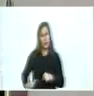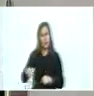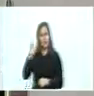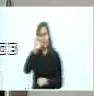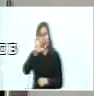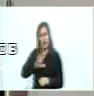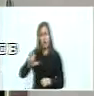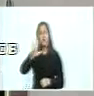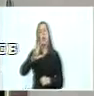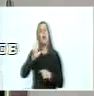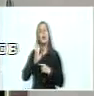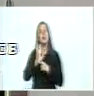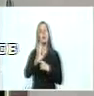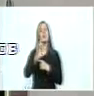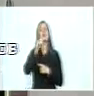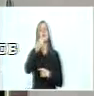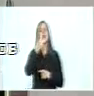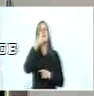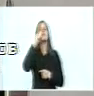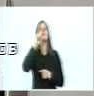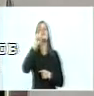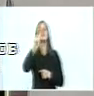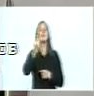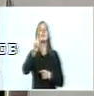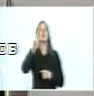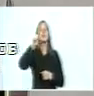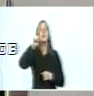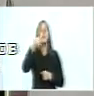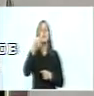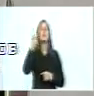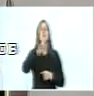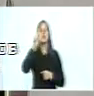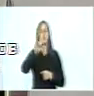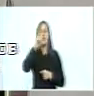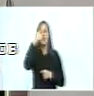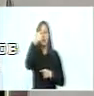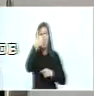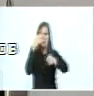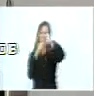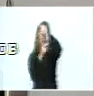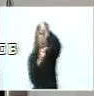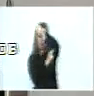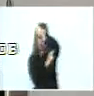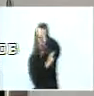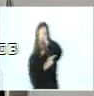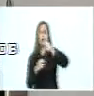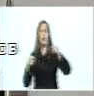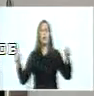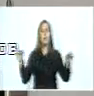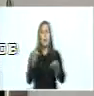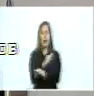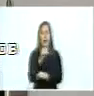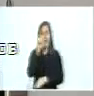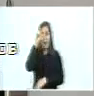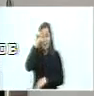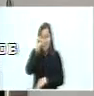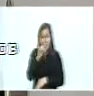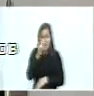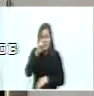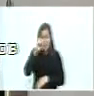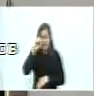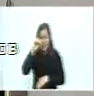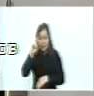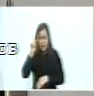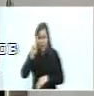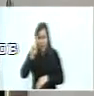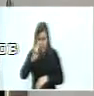com R$105 mil. Mas as duas pontes prontas vão ficar menos de R$500 mil. Apesar